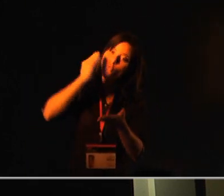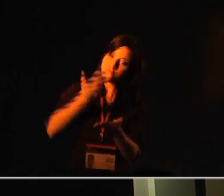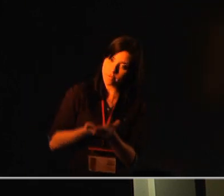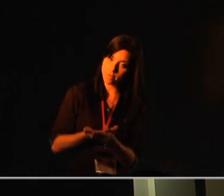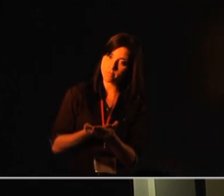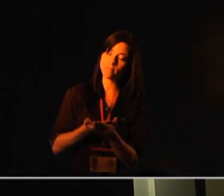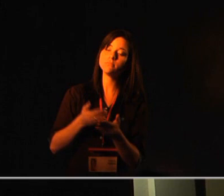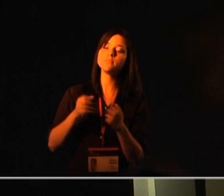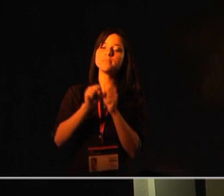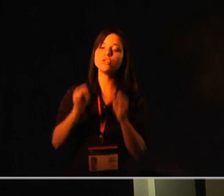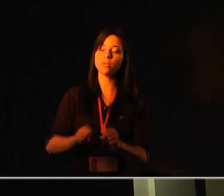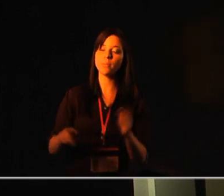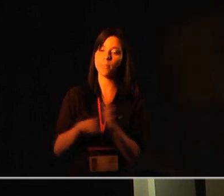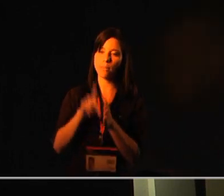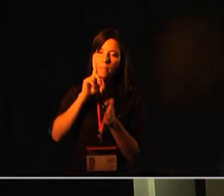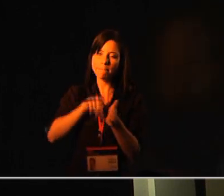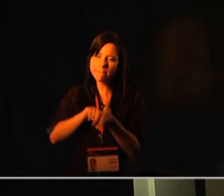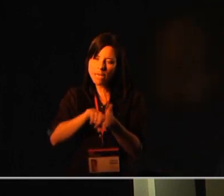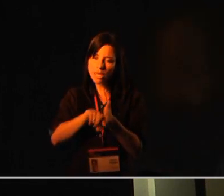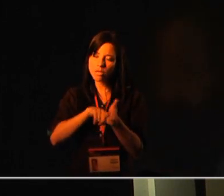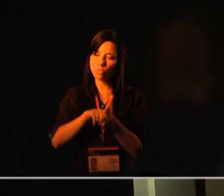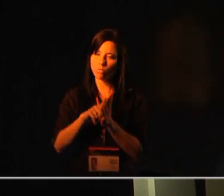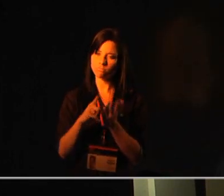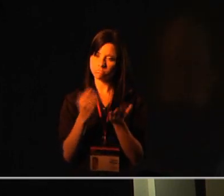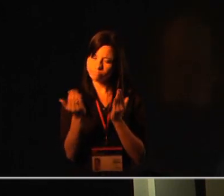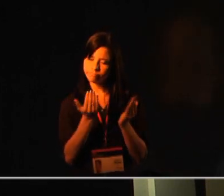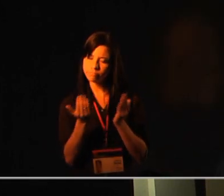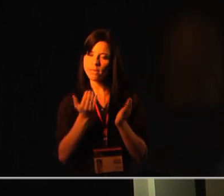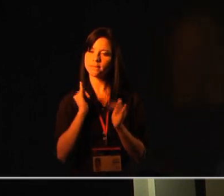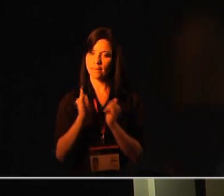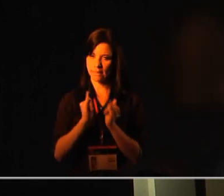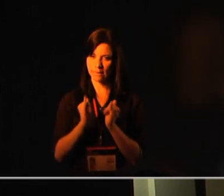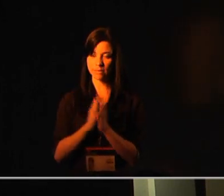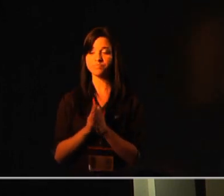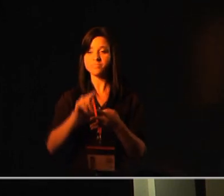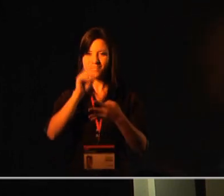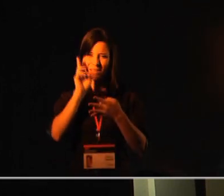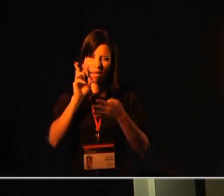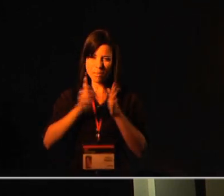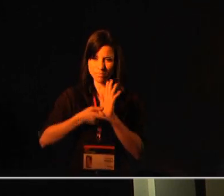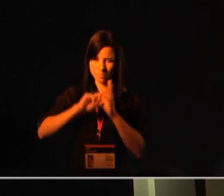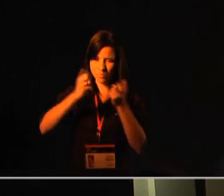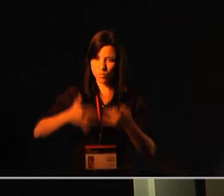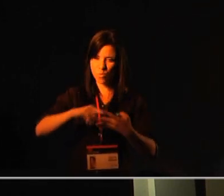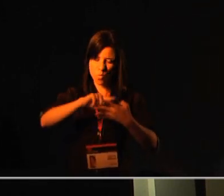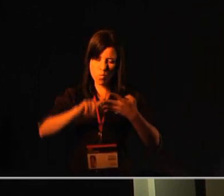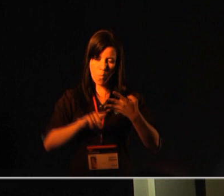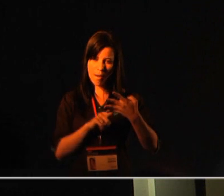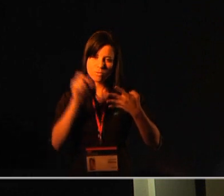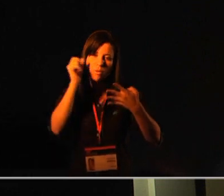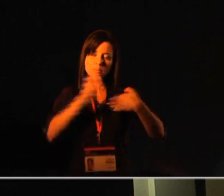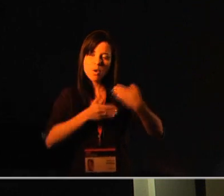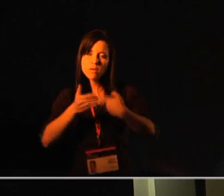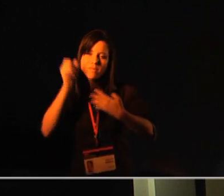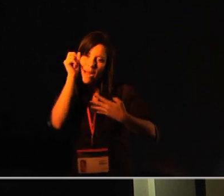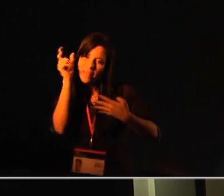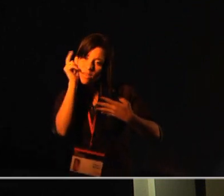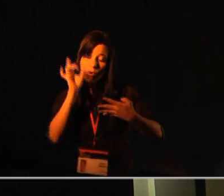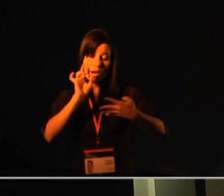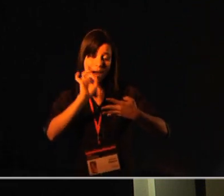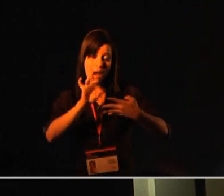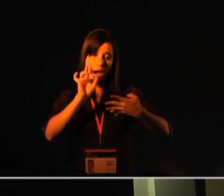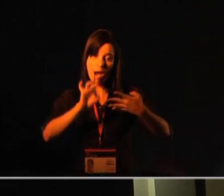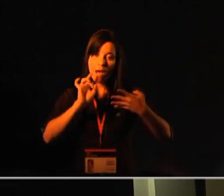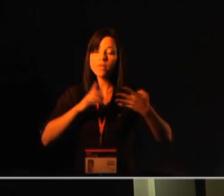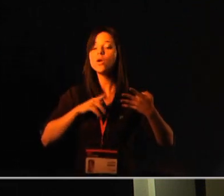confiança no sistema perito da internet? Então é o seguinte, aquelas quatro etapas do processo criativo, em cada etapa